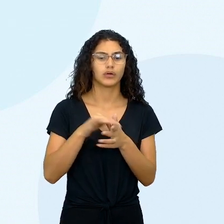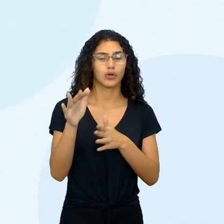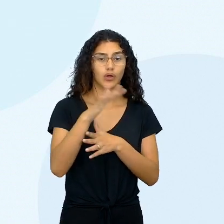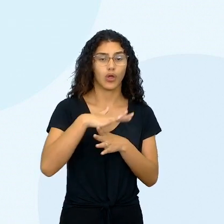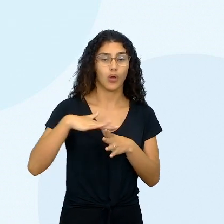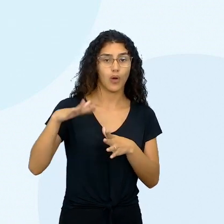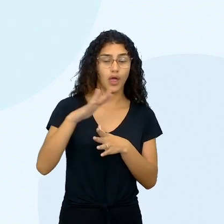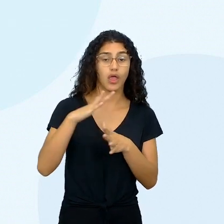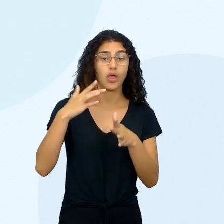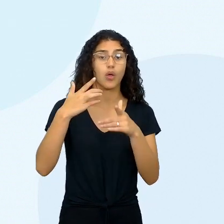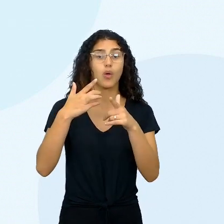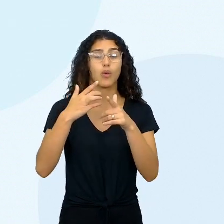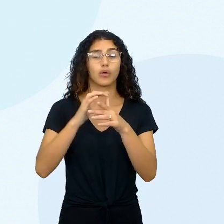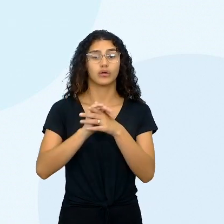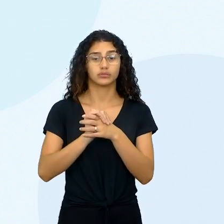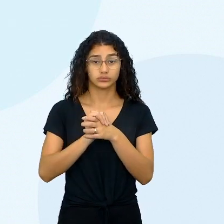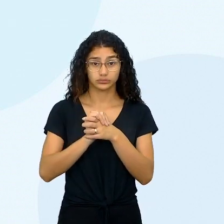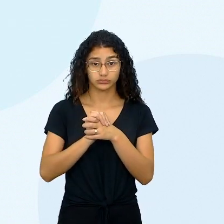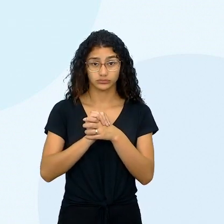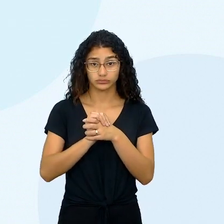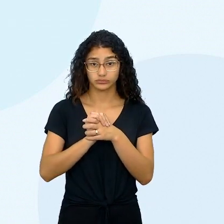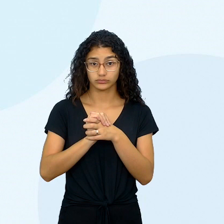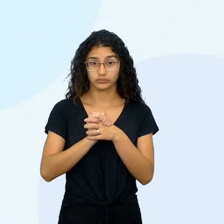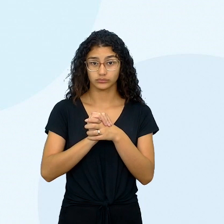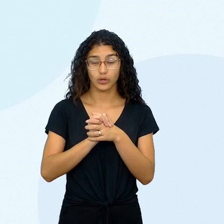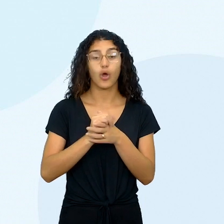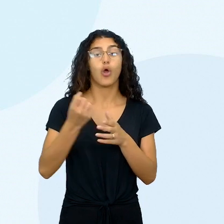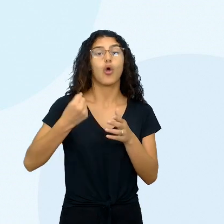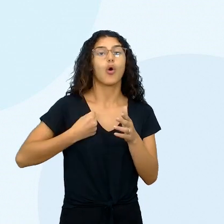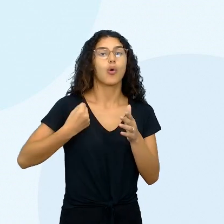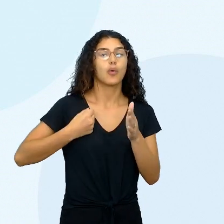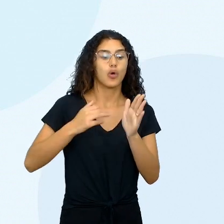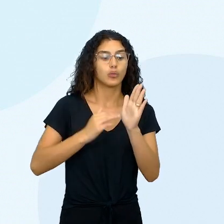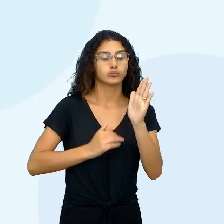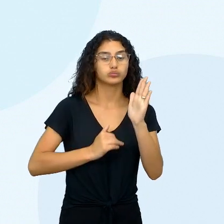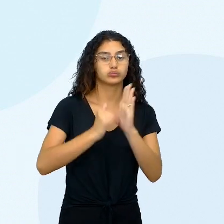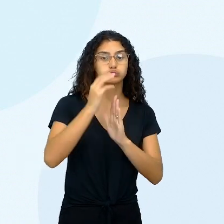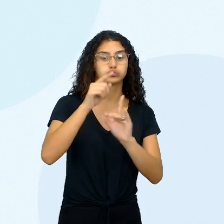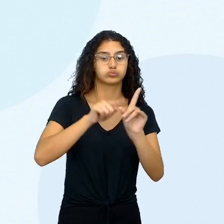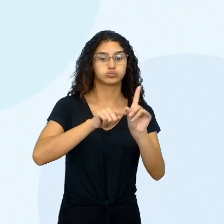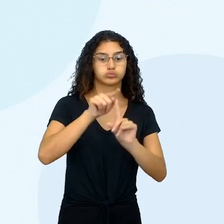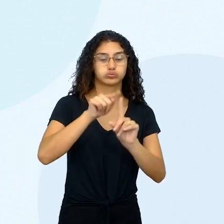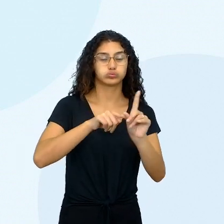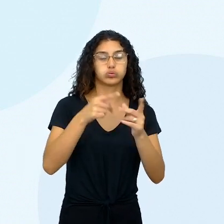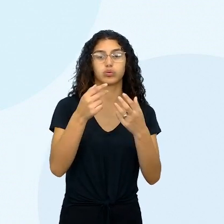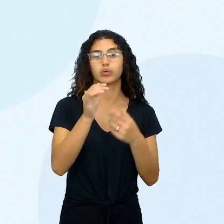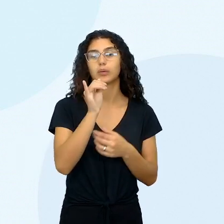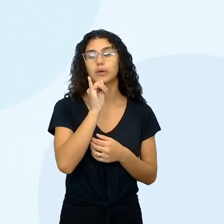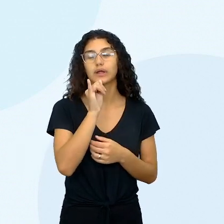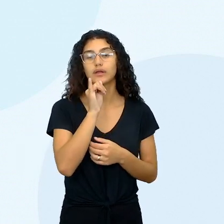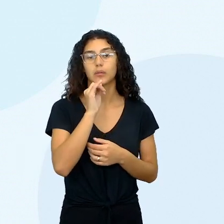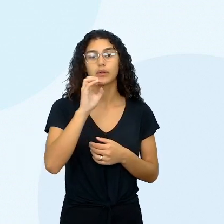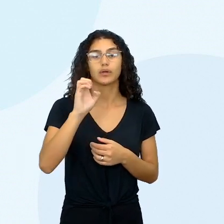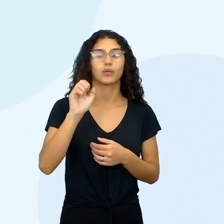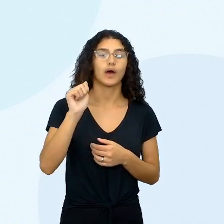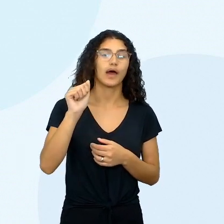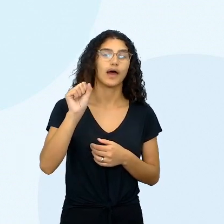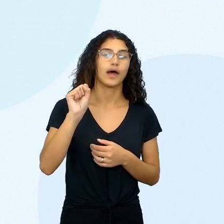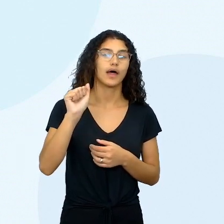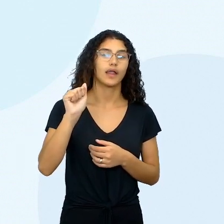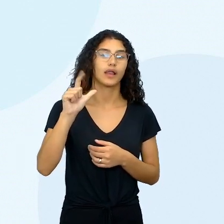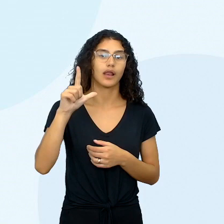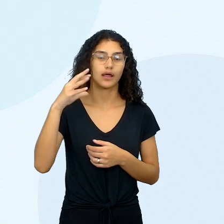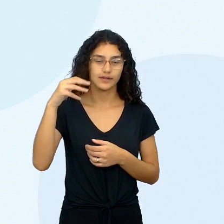estão, por conta disso, tendo recordes de temperatura, como, por exemplo, aconteceu no Alasca. Então, o jet